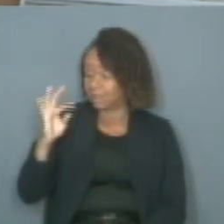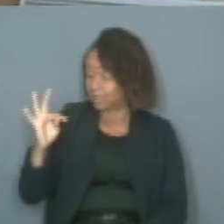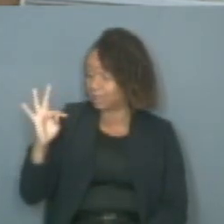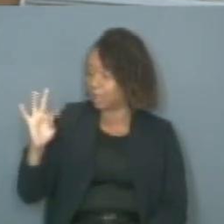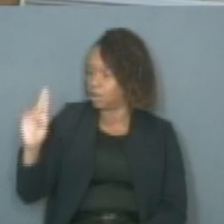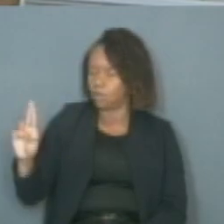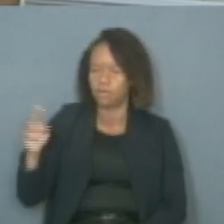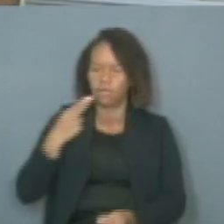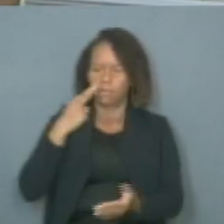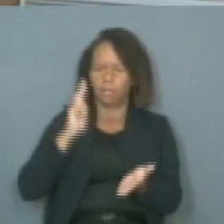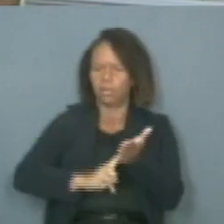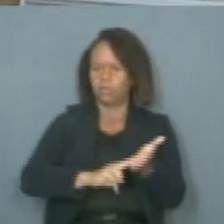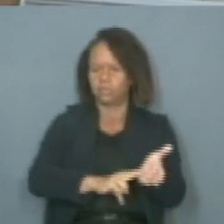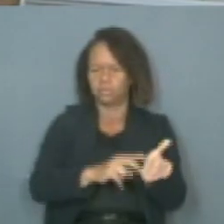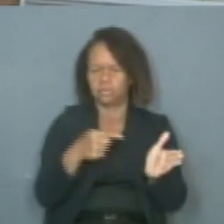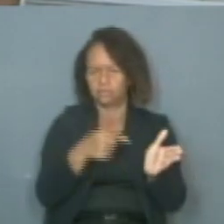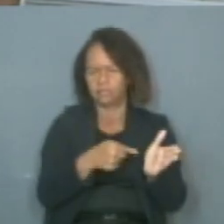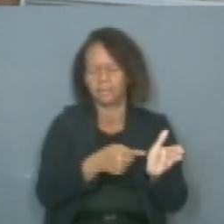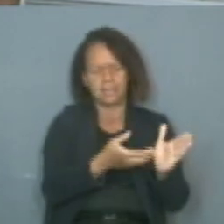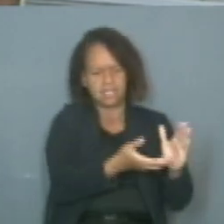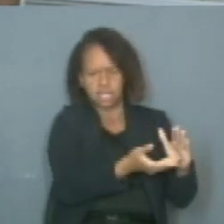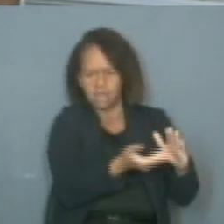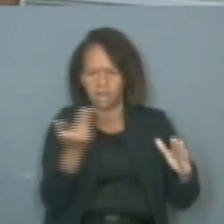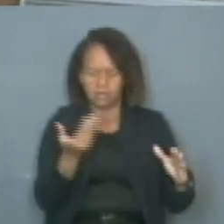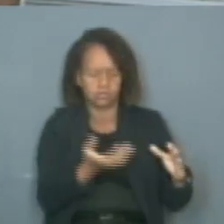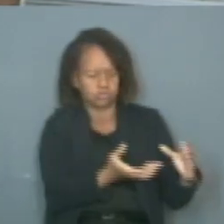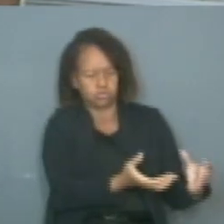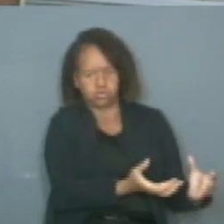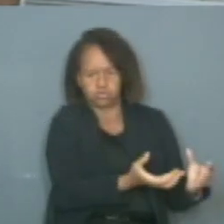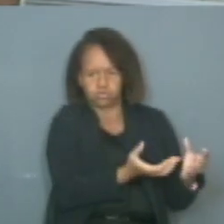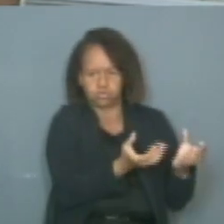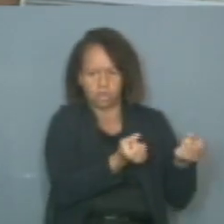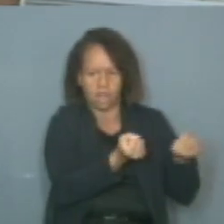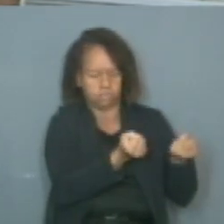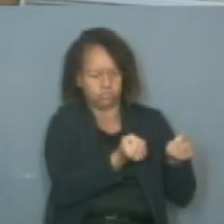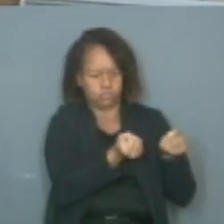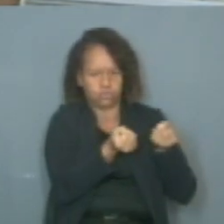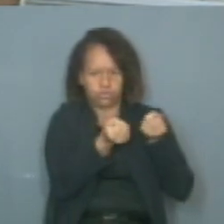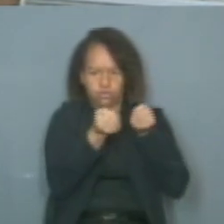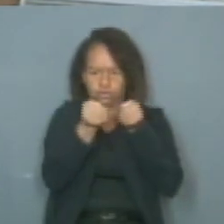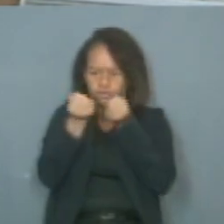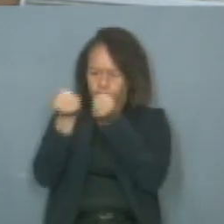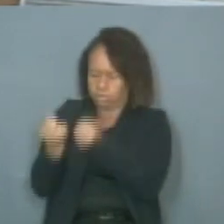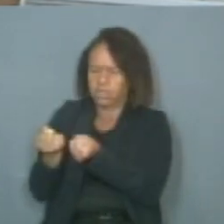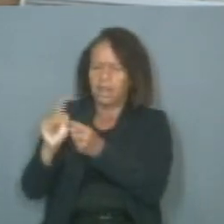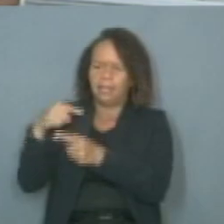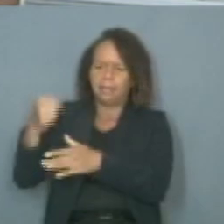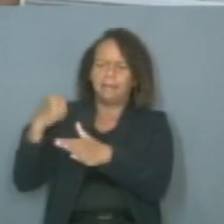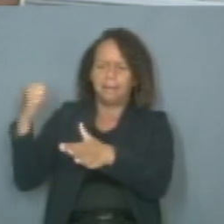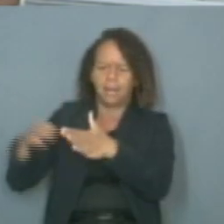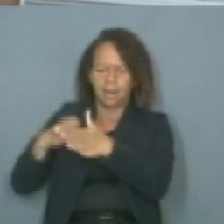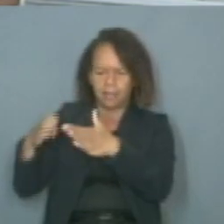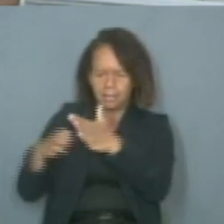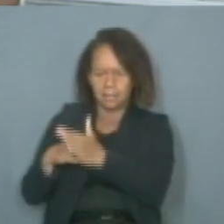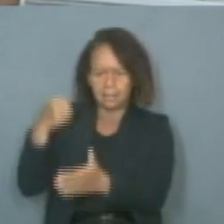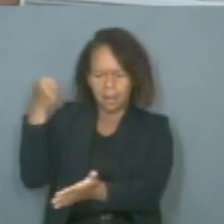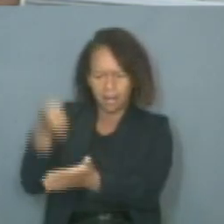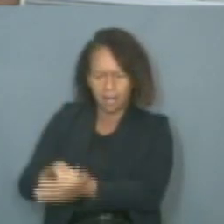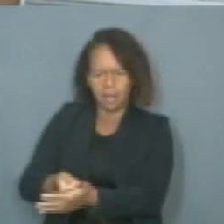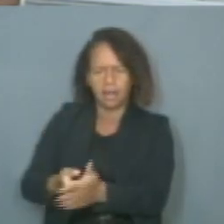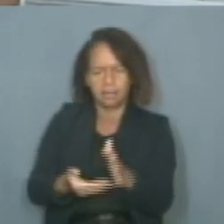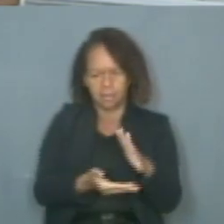aquela autuação, guinchando aquele carro, depois tendo de pagar a empresa que faz